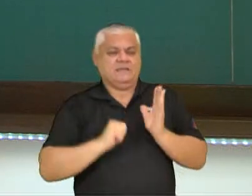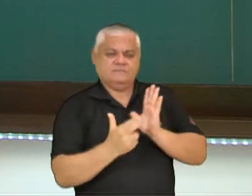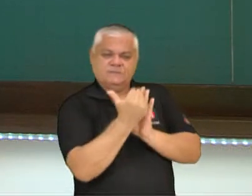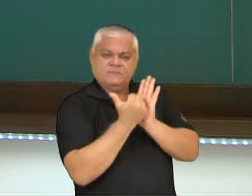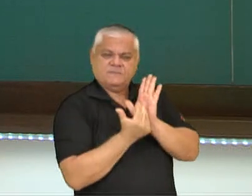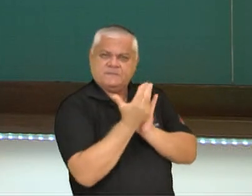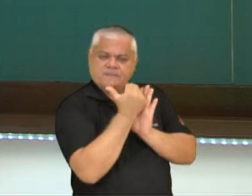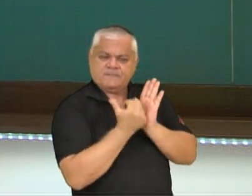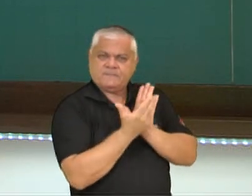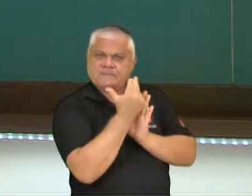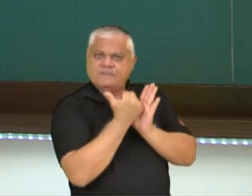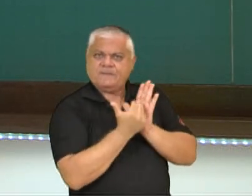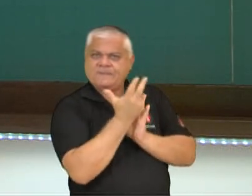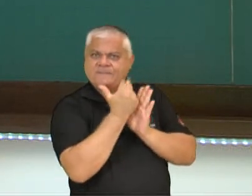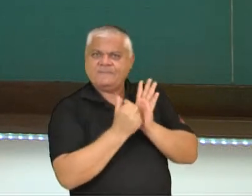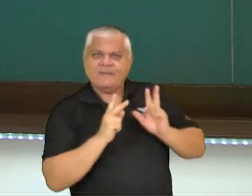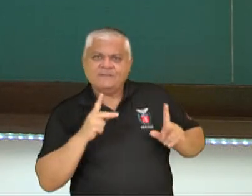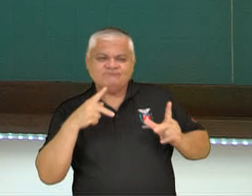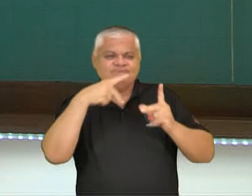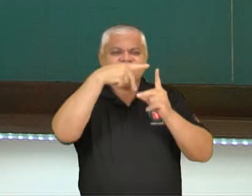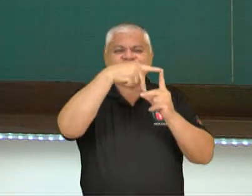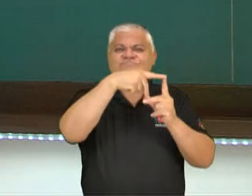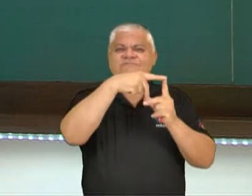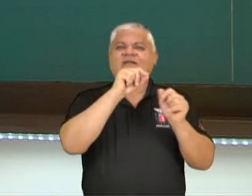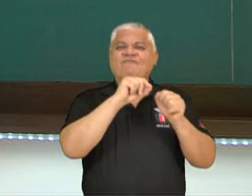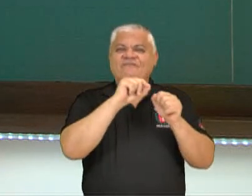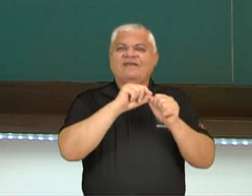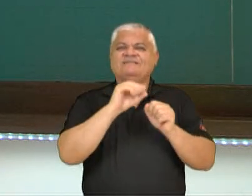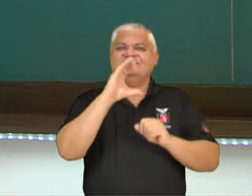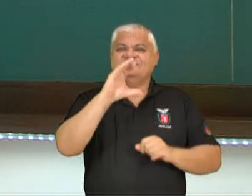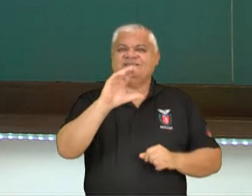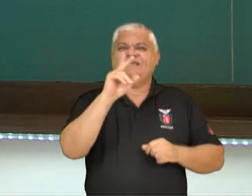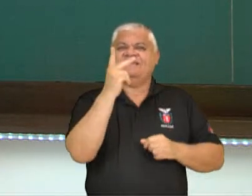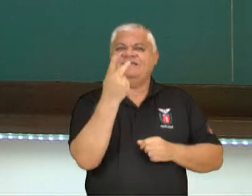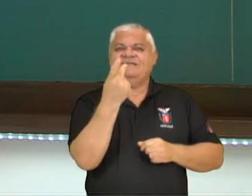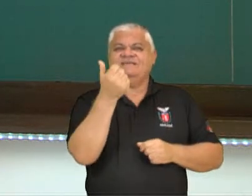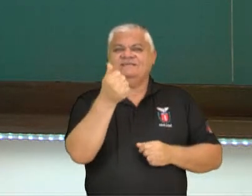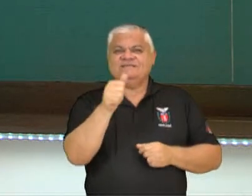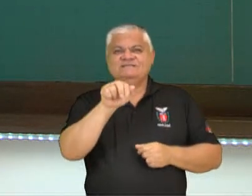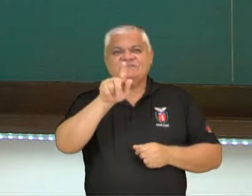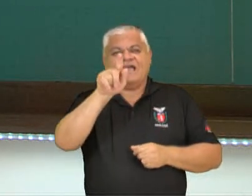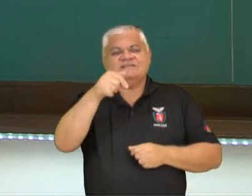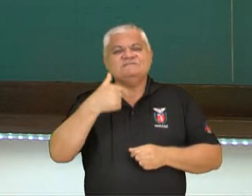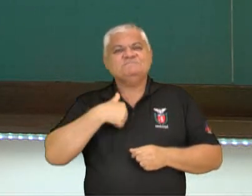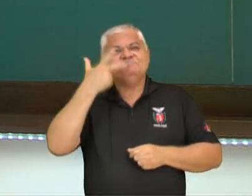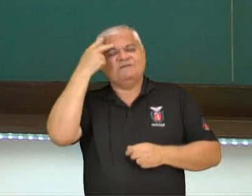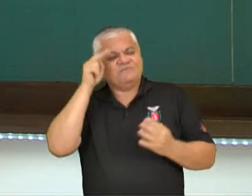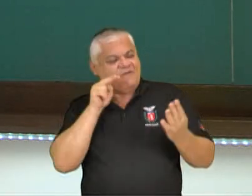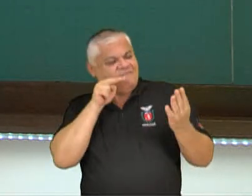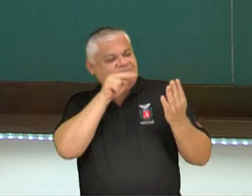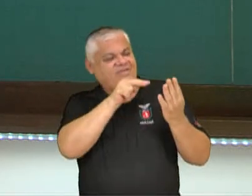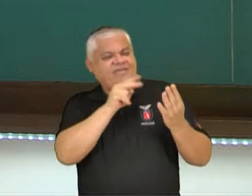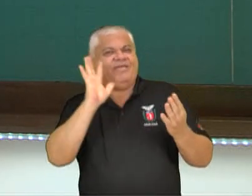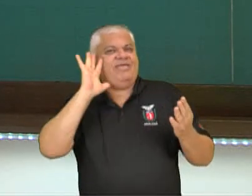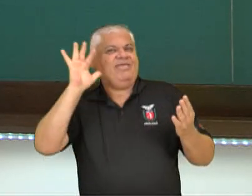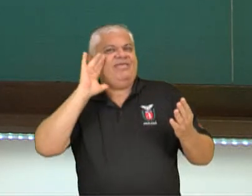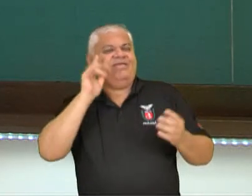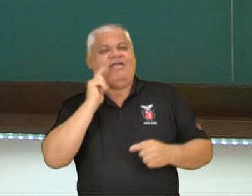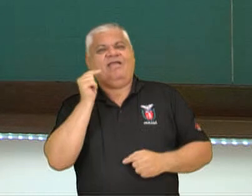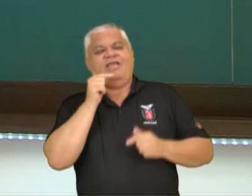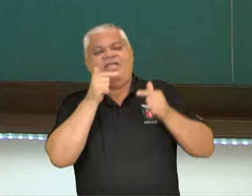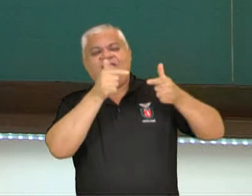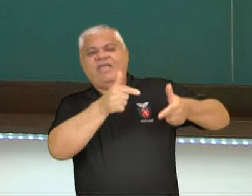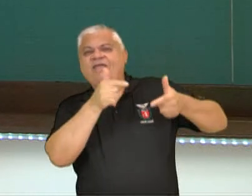situação e ele acha interessante para elaborar uma charge, promover ali uma reflexão de uma forma satírica